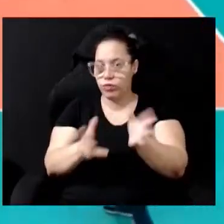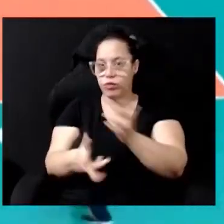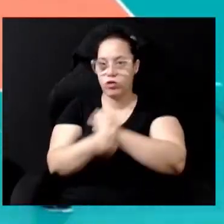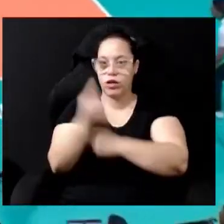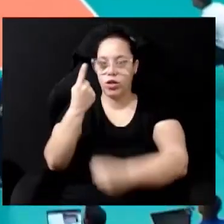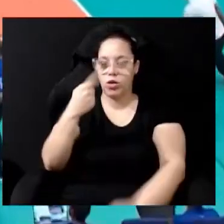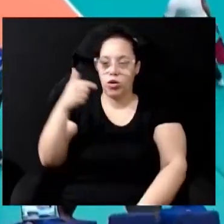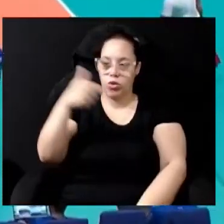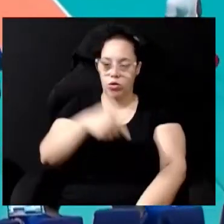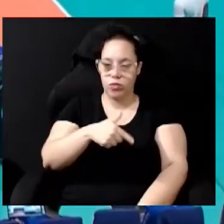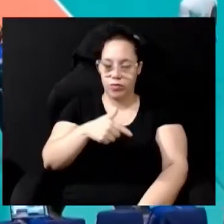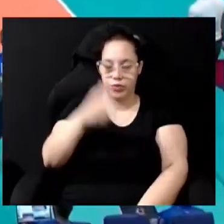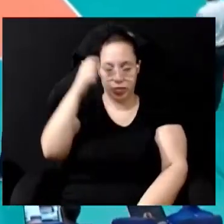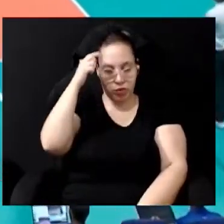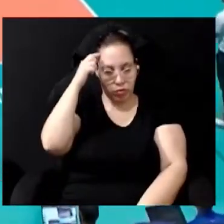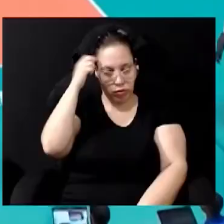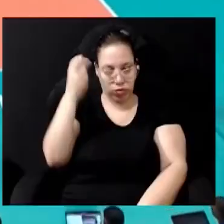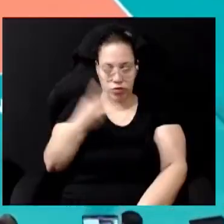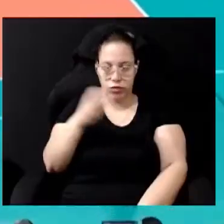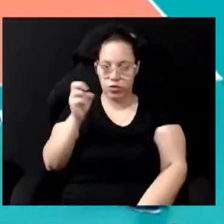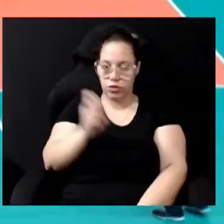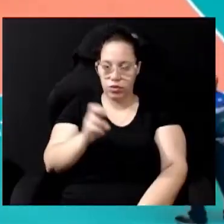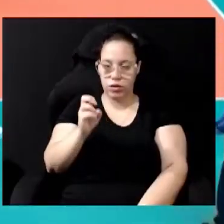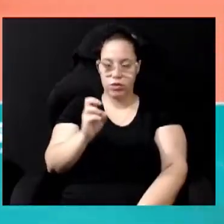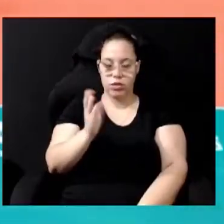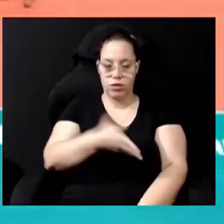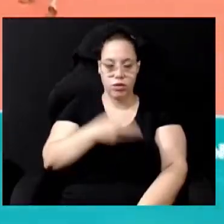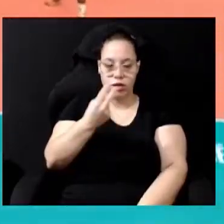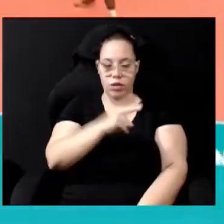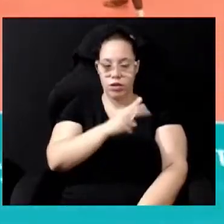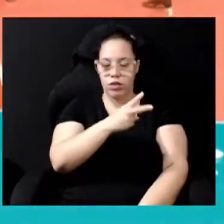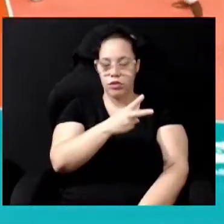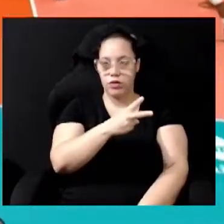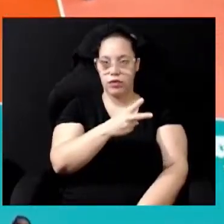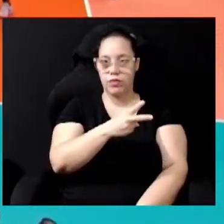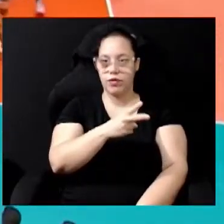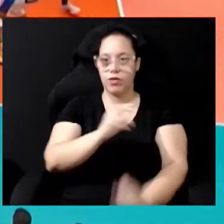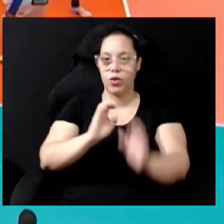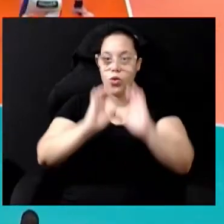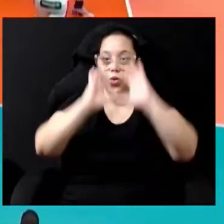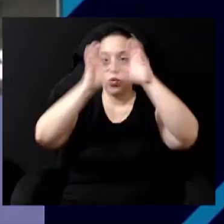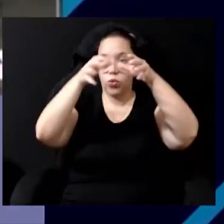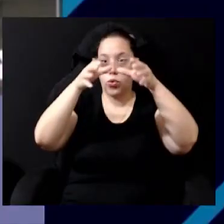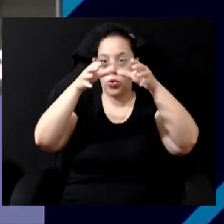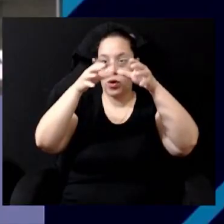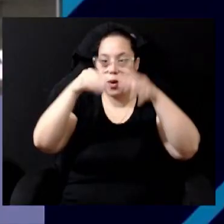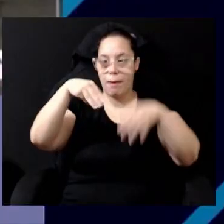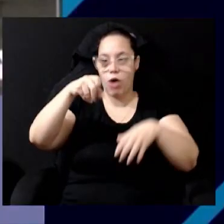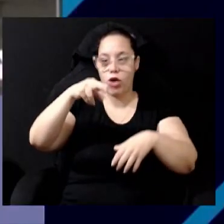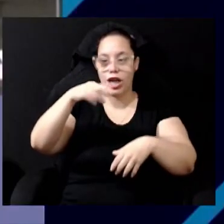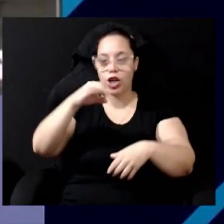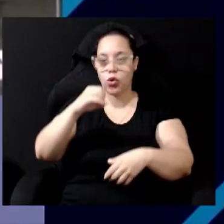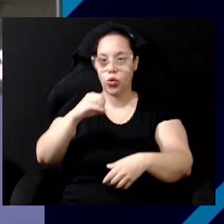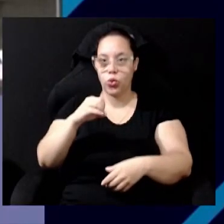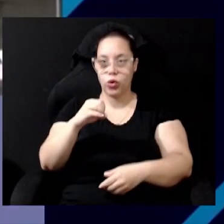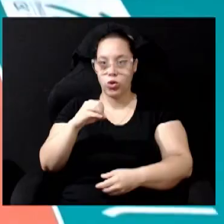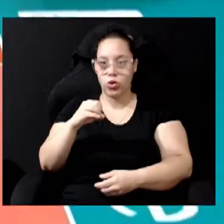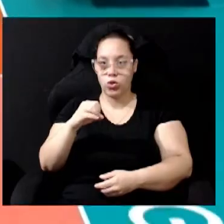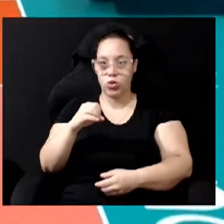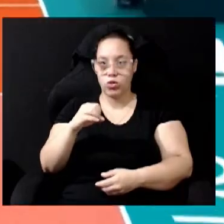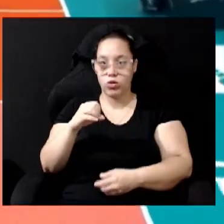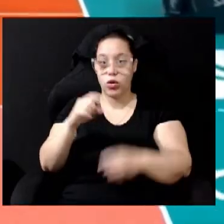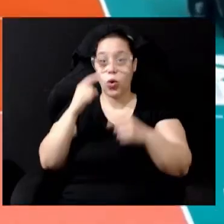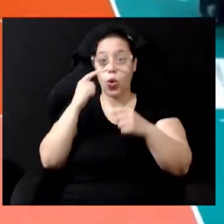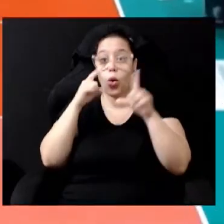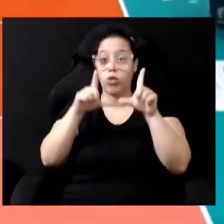em 25-22, nesta bola jogada para fora de Maurício Borges, que o vídeo mostrou. No